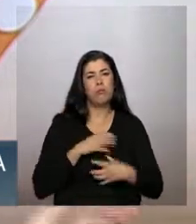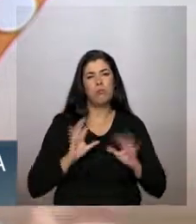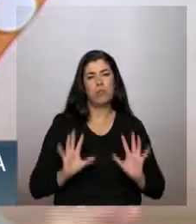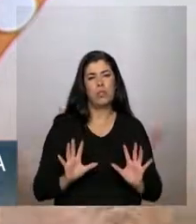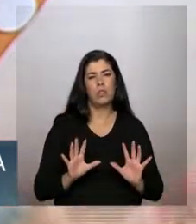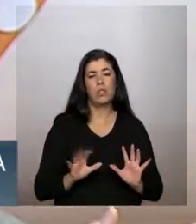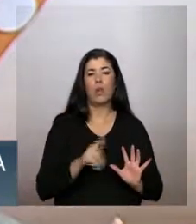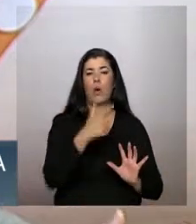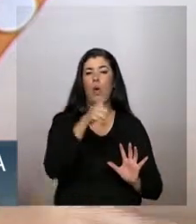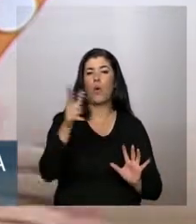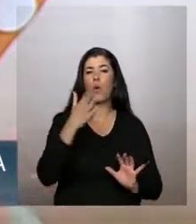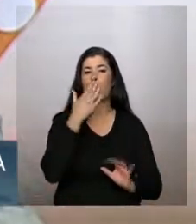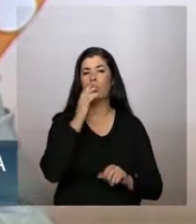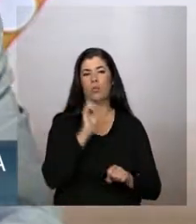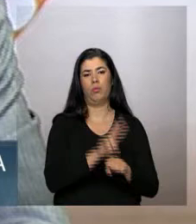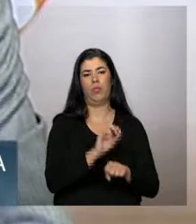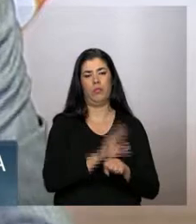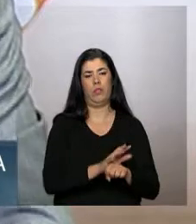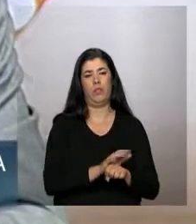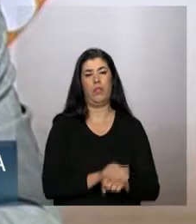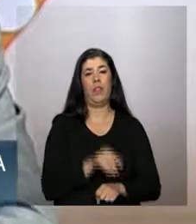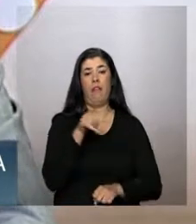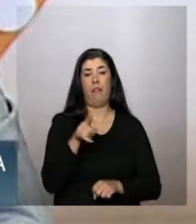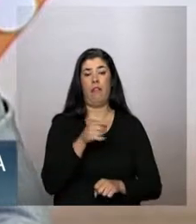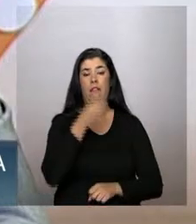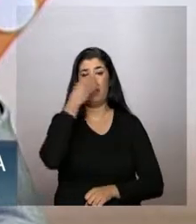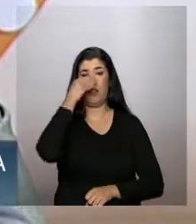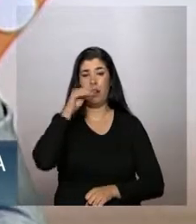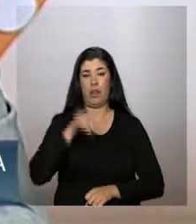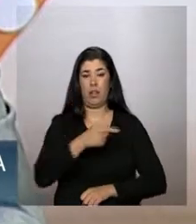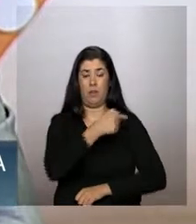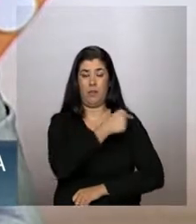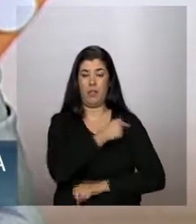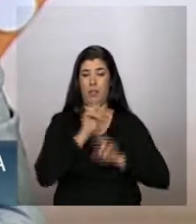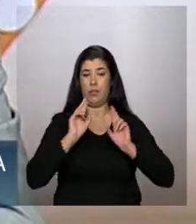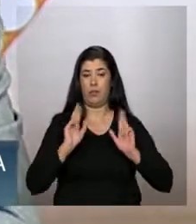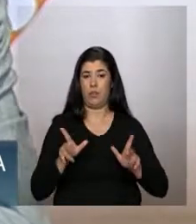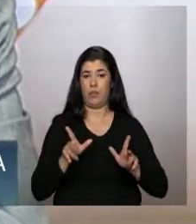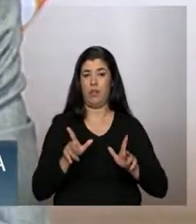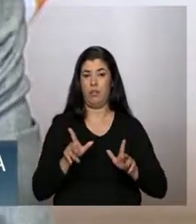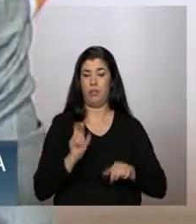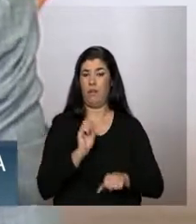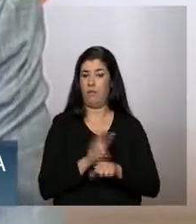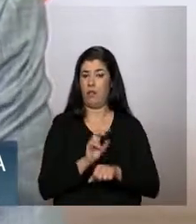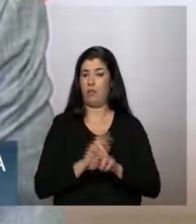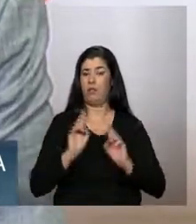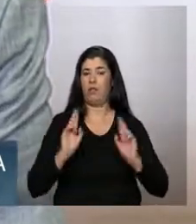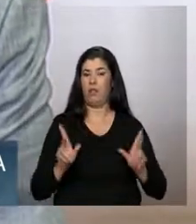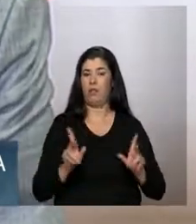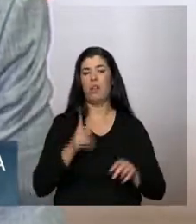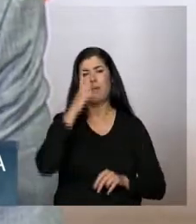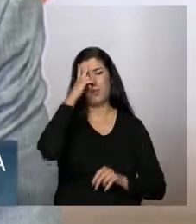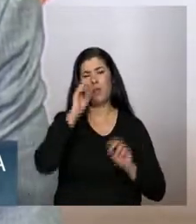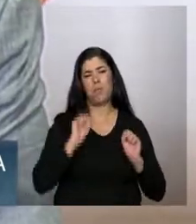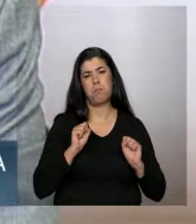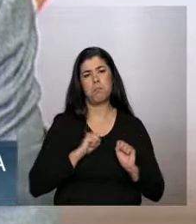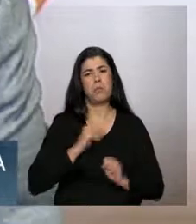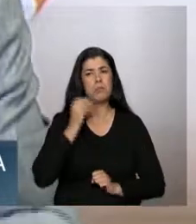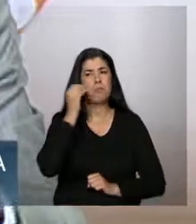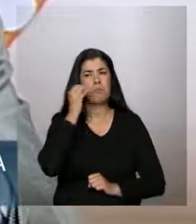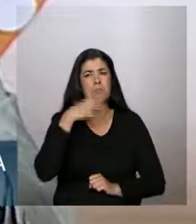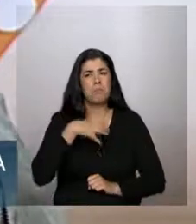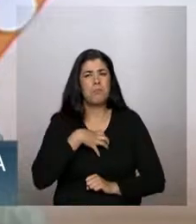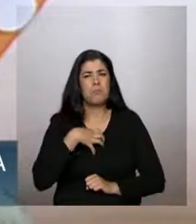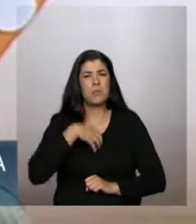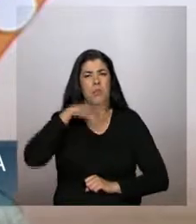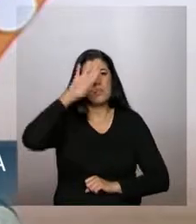produzido por outros tipos de vírus que não são esses que produzem a gripe. E, portanto, é possível que a pessoa fique resfriada,